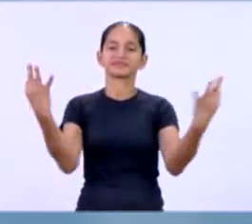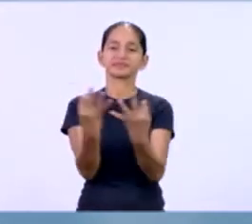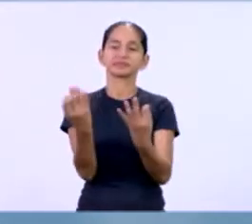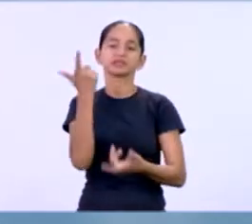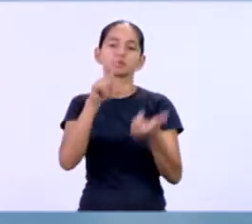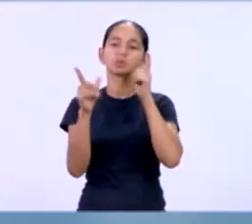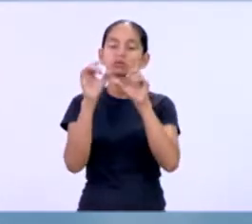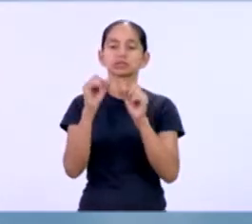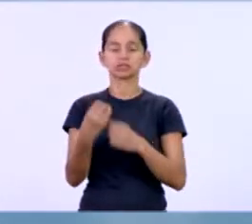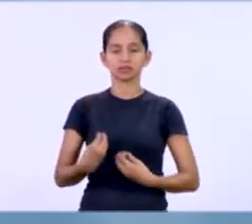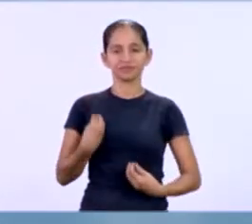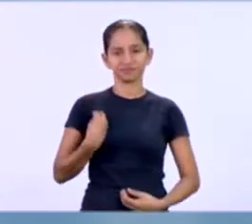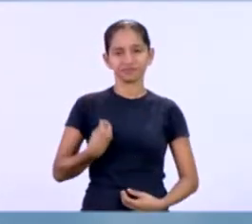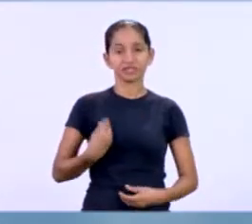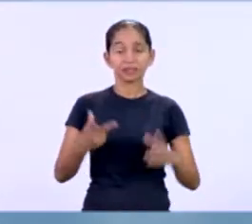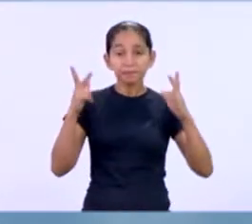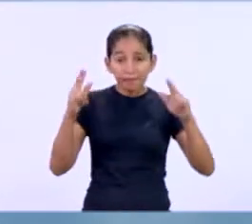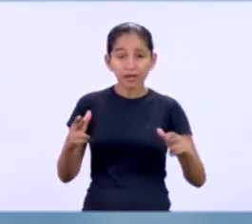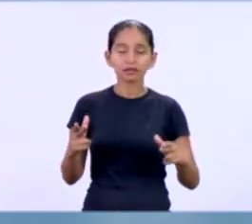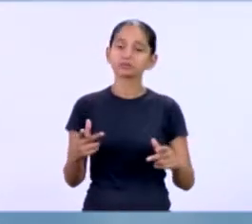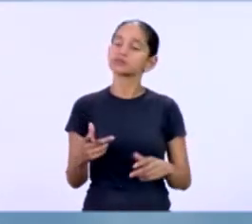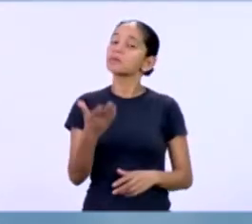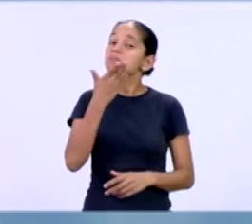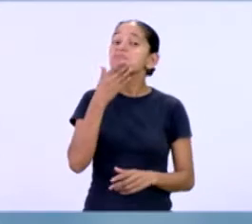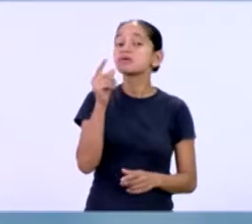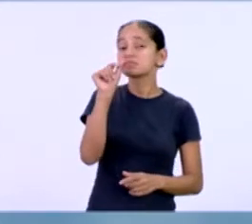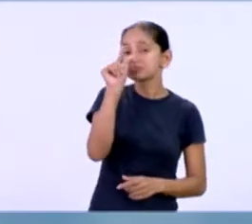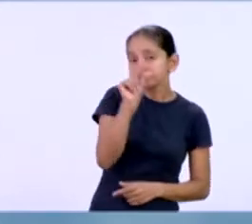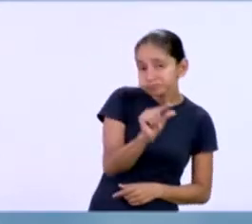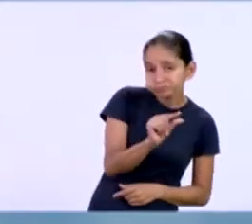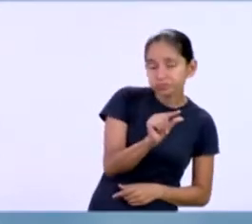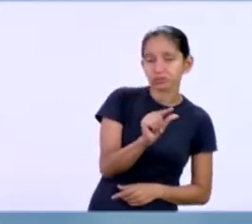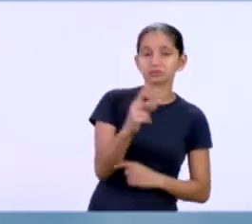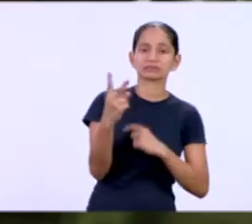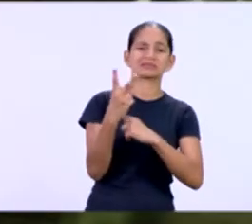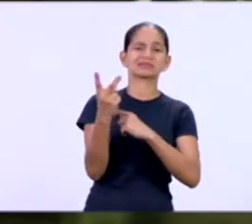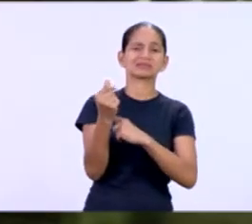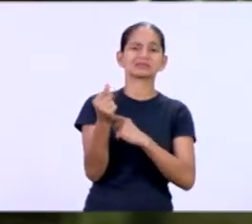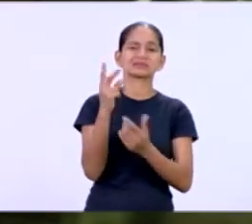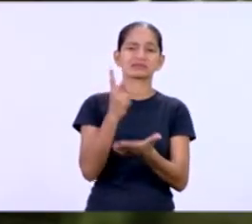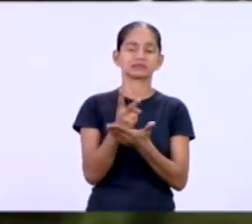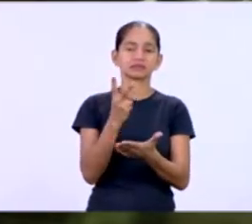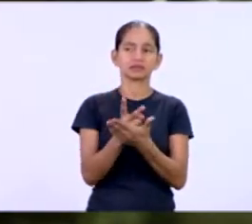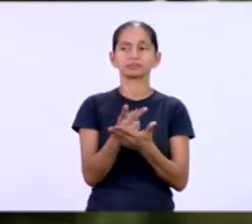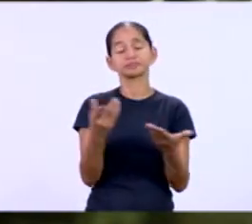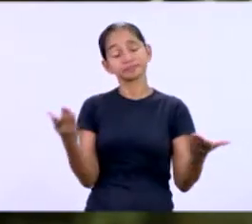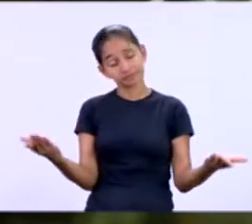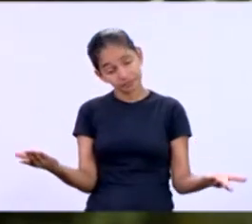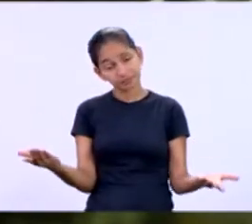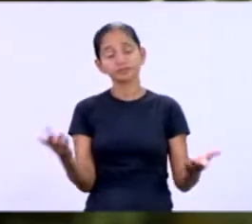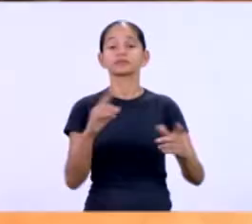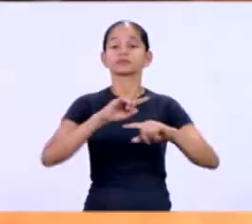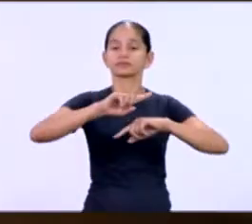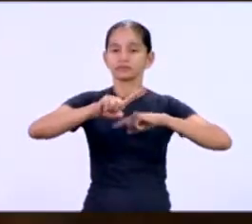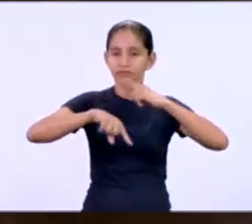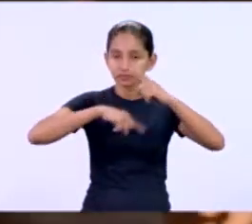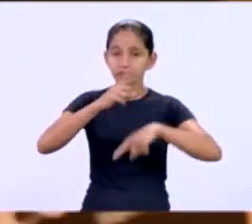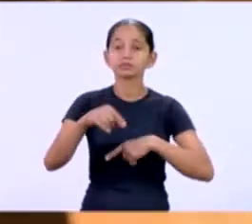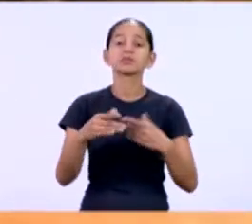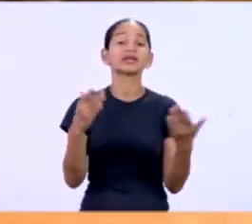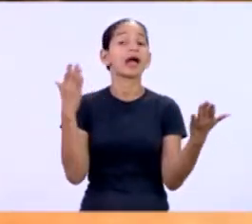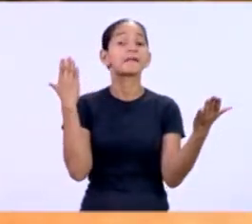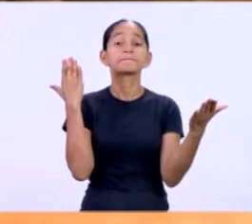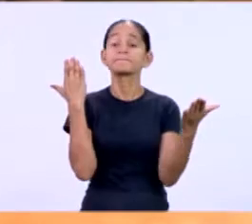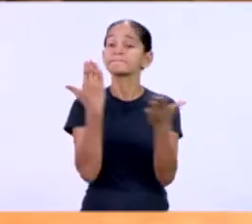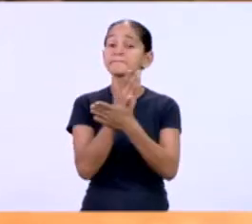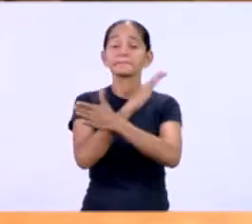o padrão de vida ou se ele se mantém apenas com financiamento. Feito isso, o próximo passo é parar de